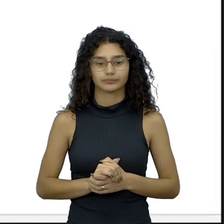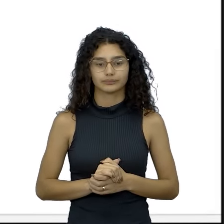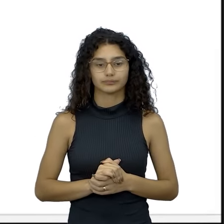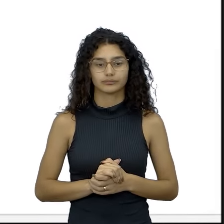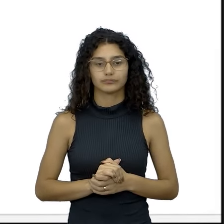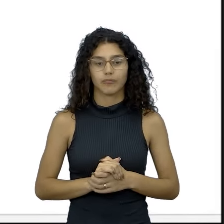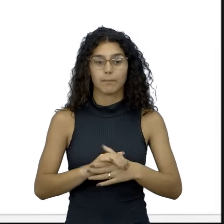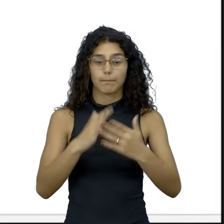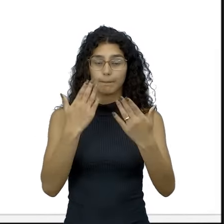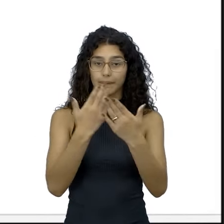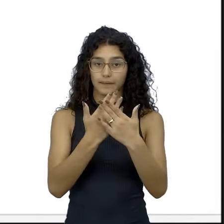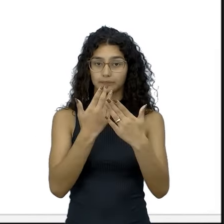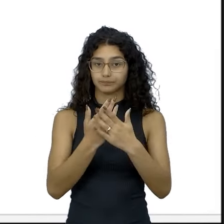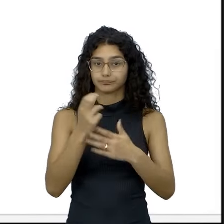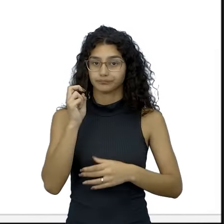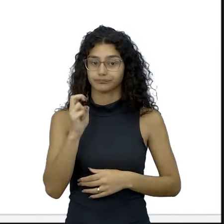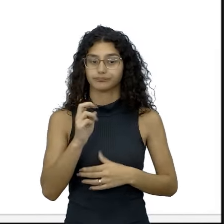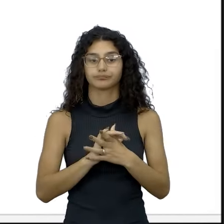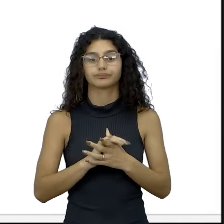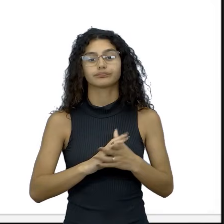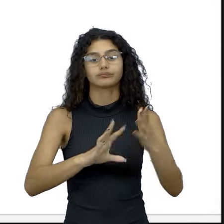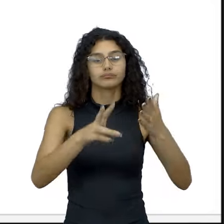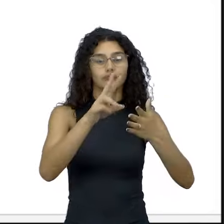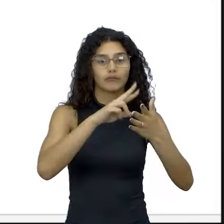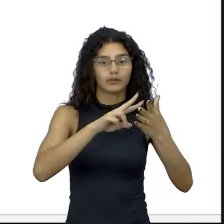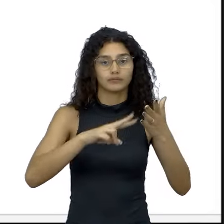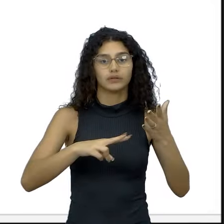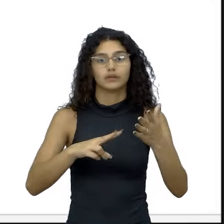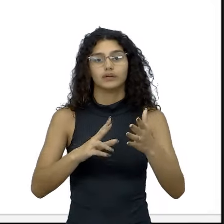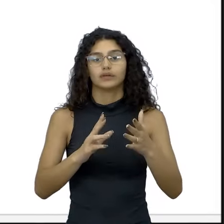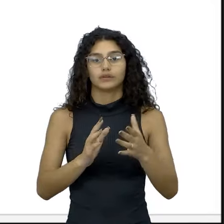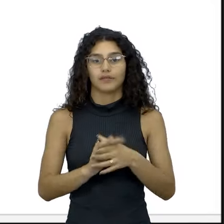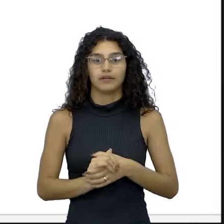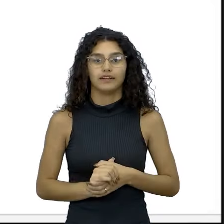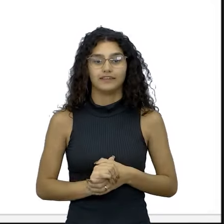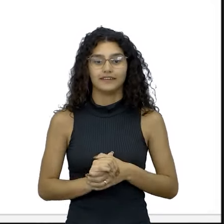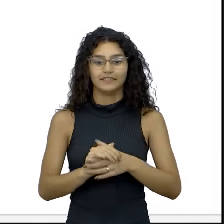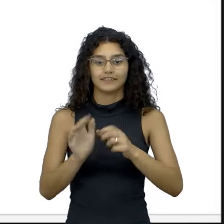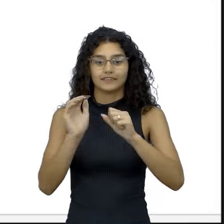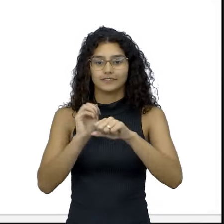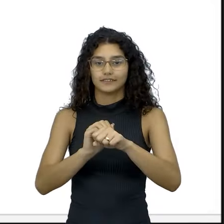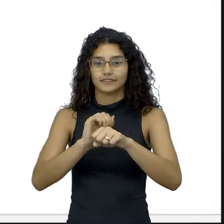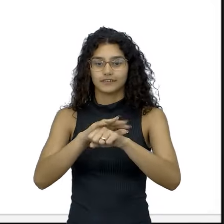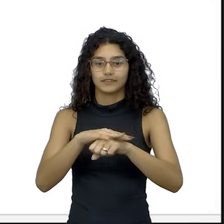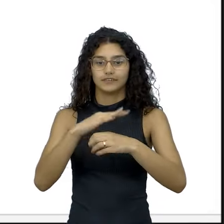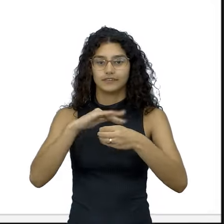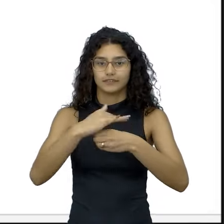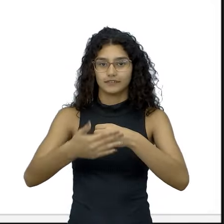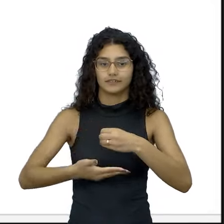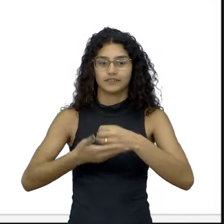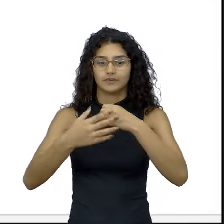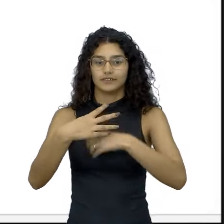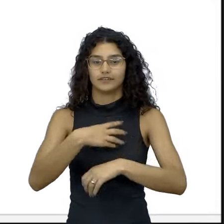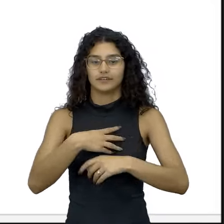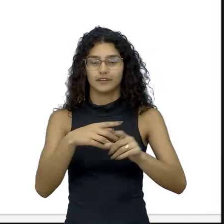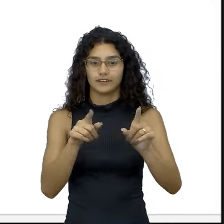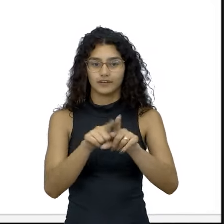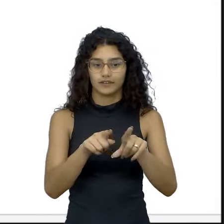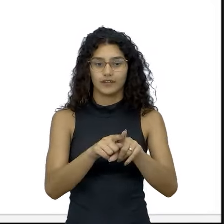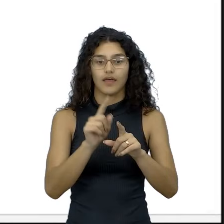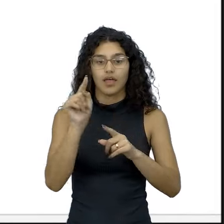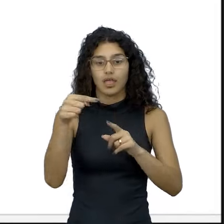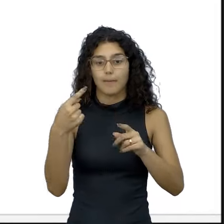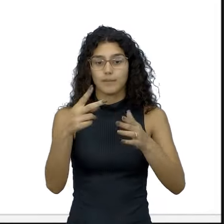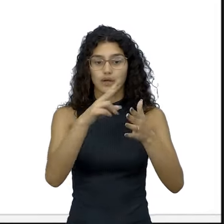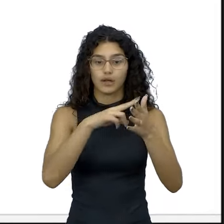Bom, na aula 5, a leitura de indicações sustentáveis em forma de infográfico. Depois de uma